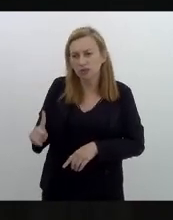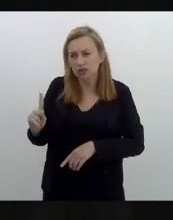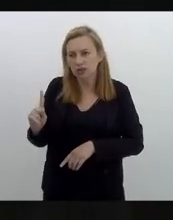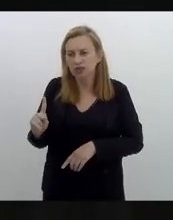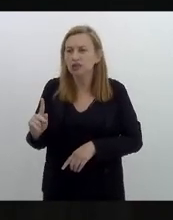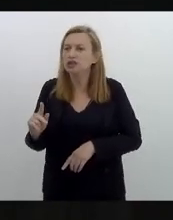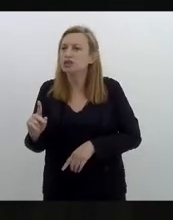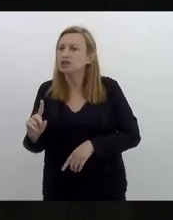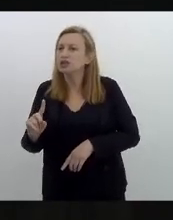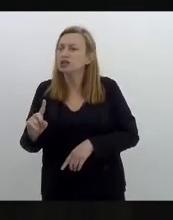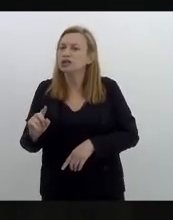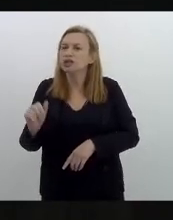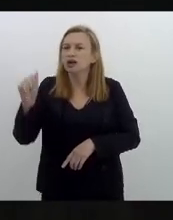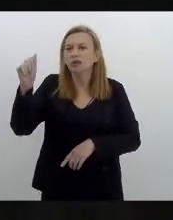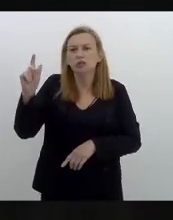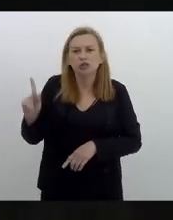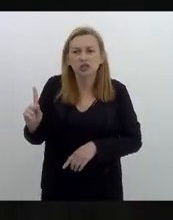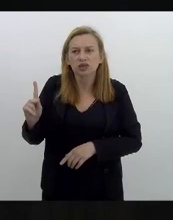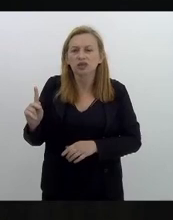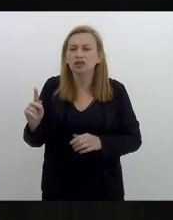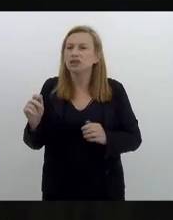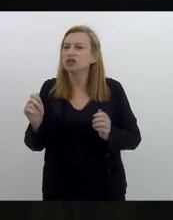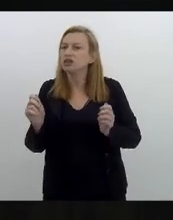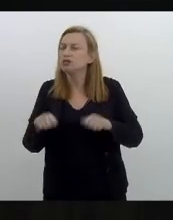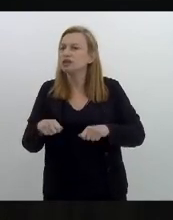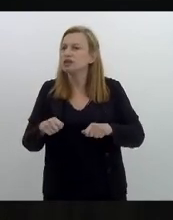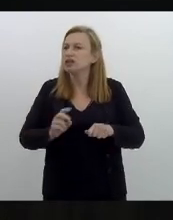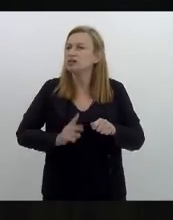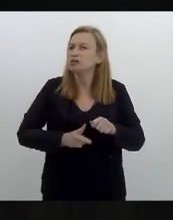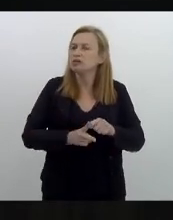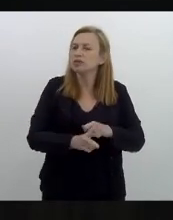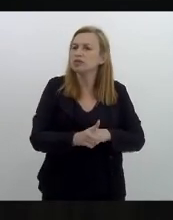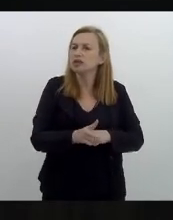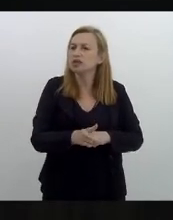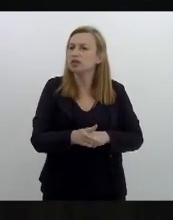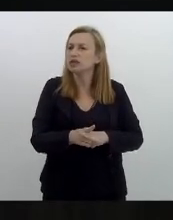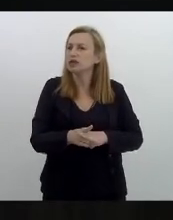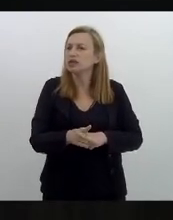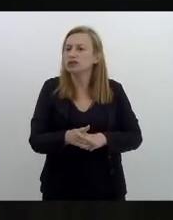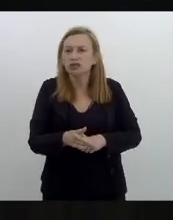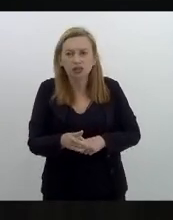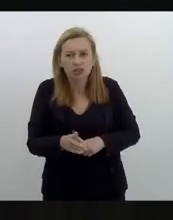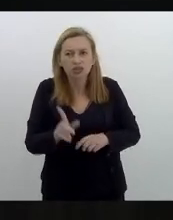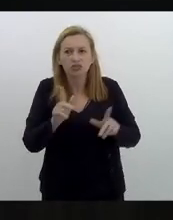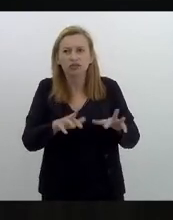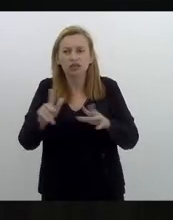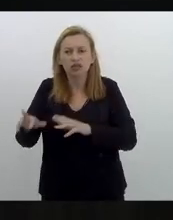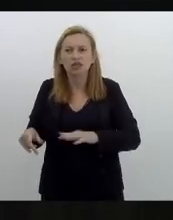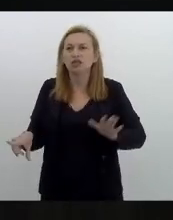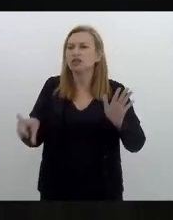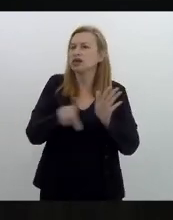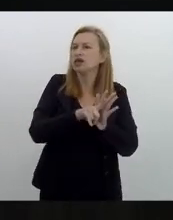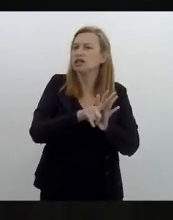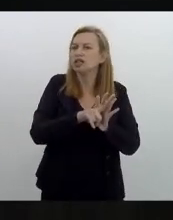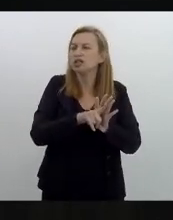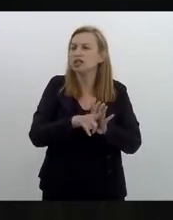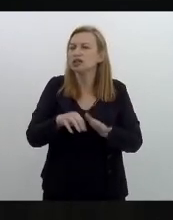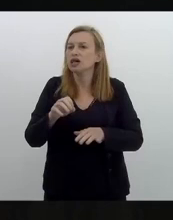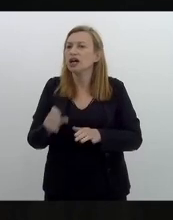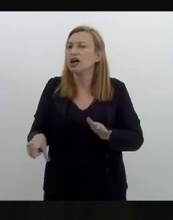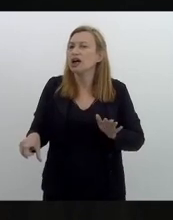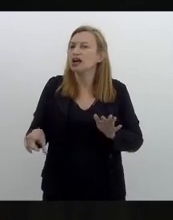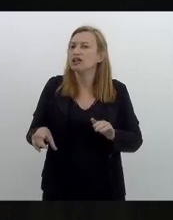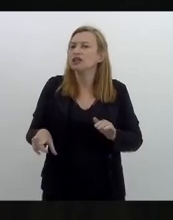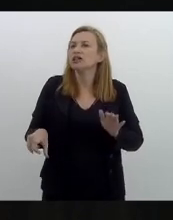as hipóteses Da aposentadoria Por incapacidade permanente Aposentadoria decorrente De requisitos E critérios diferenciados Previsto em lei Complementar do Estado Além